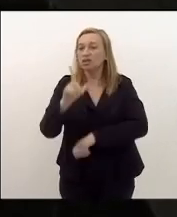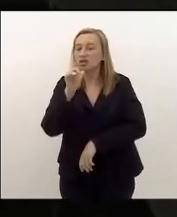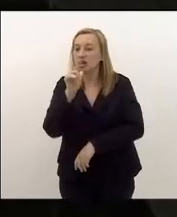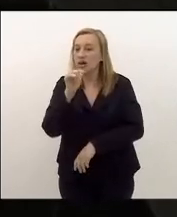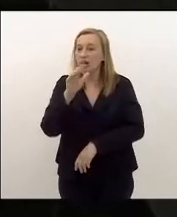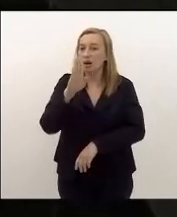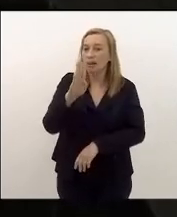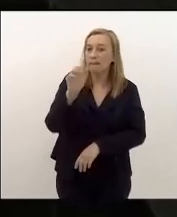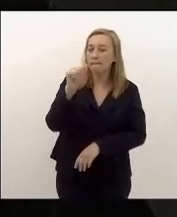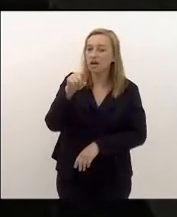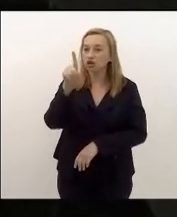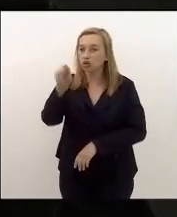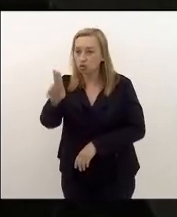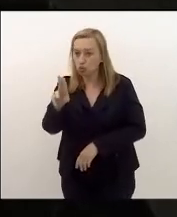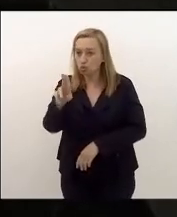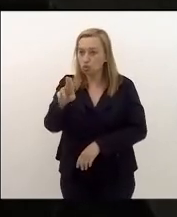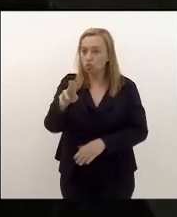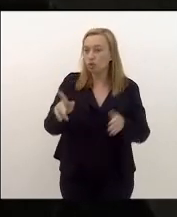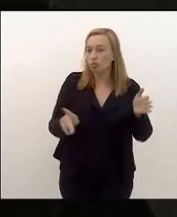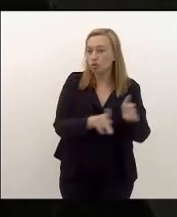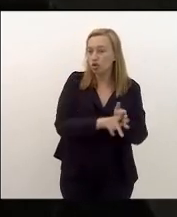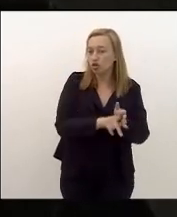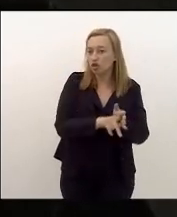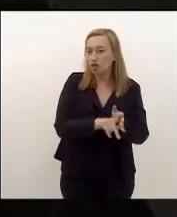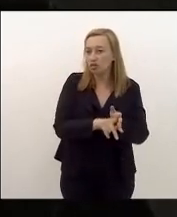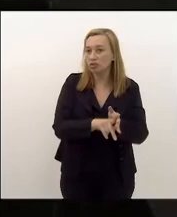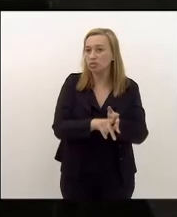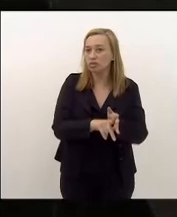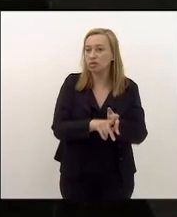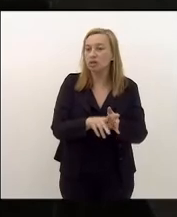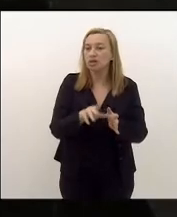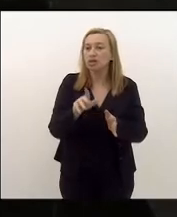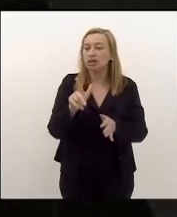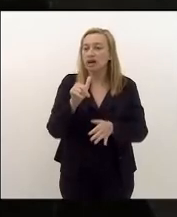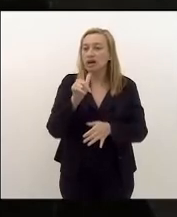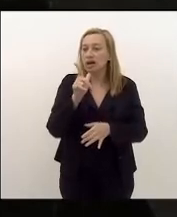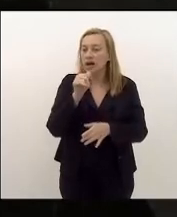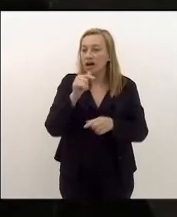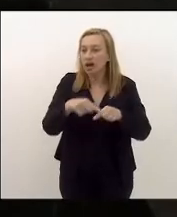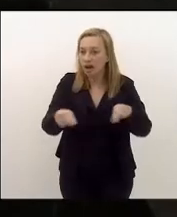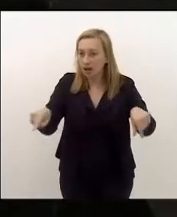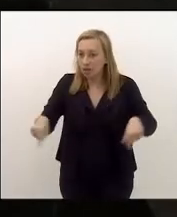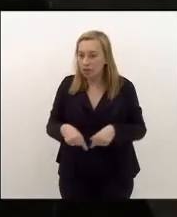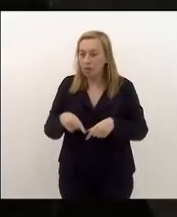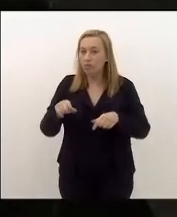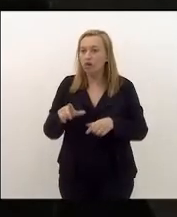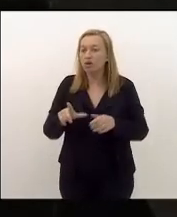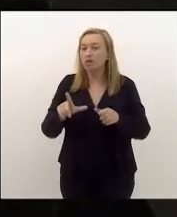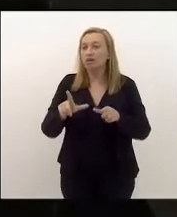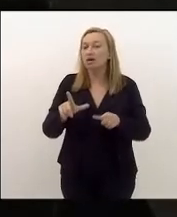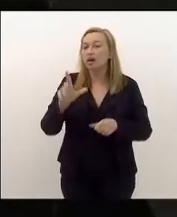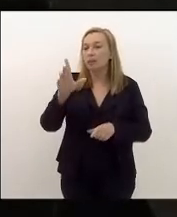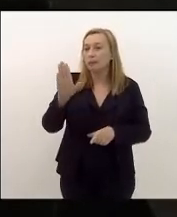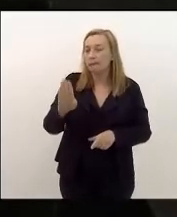esse projeto previsto para aplicação no espelho d'água da Lagoa do Guandu, na divisa com o município de